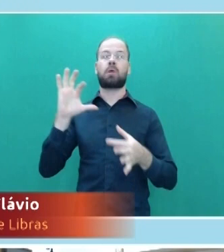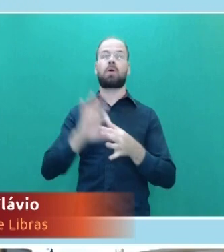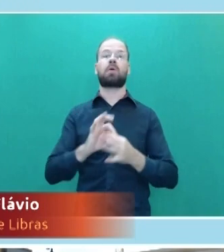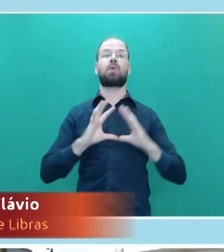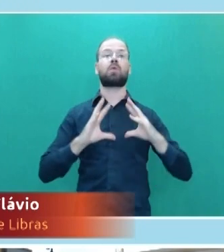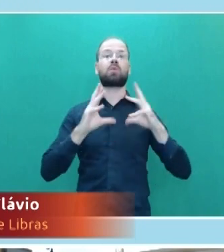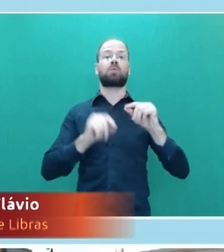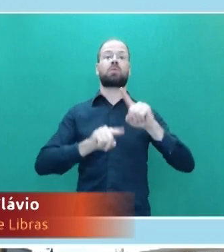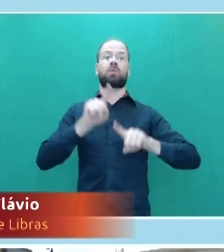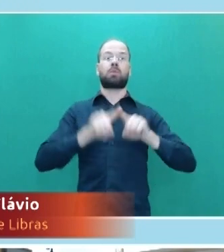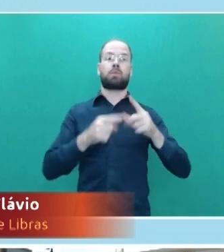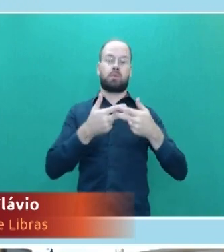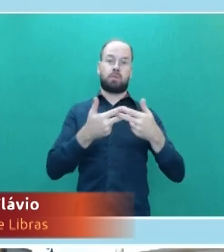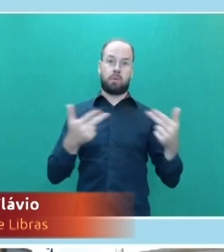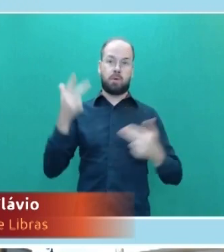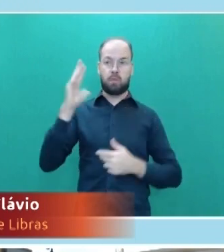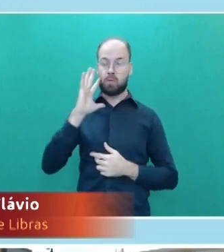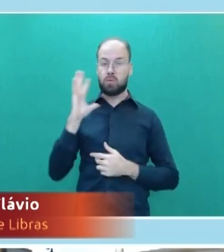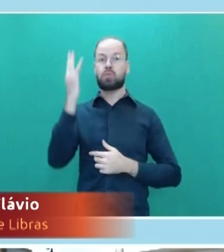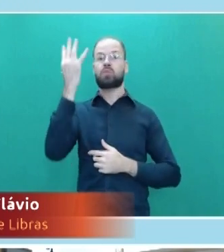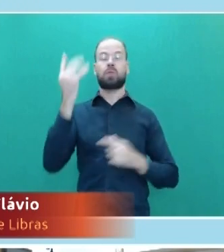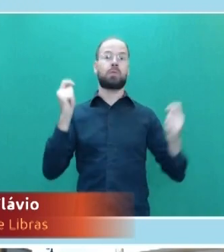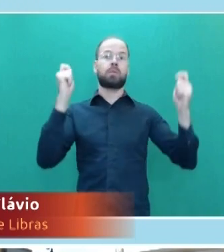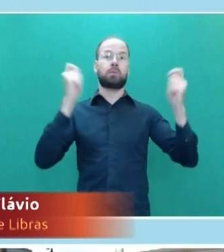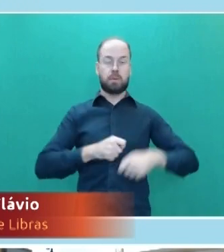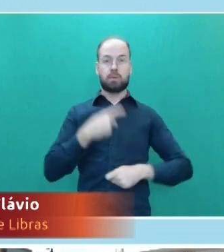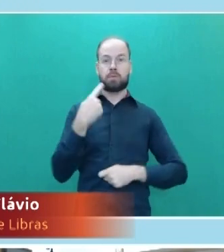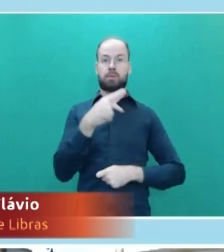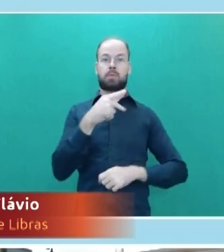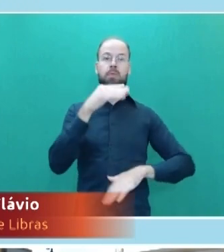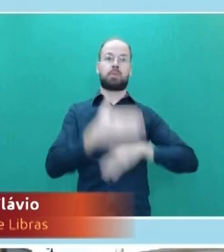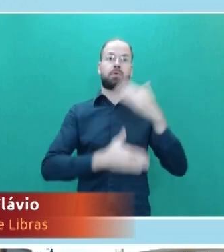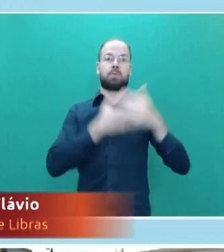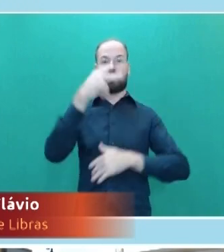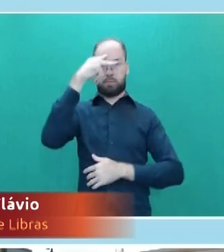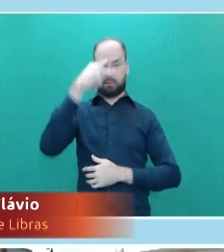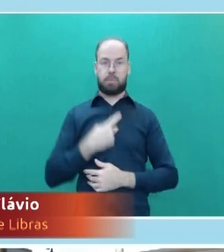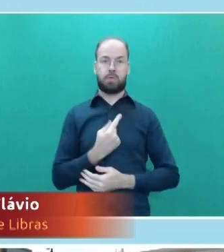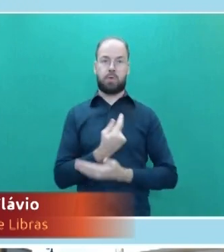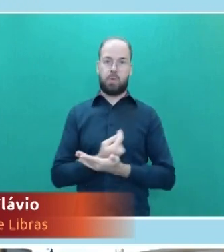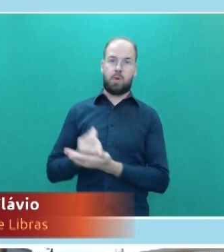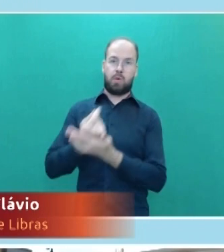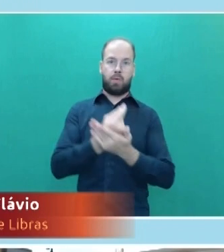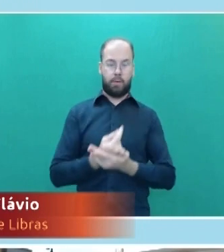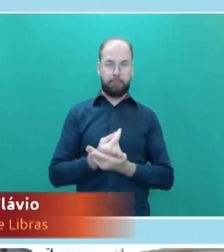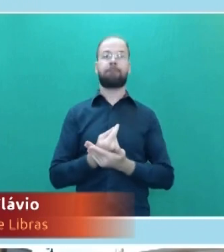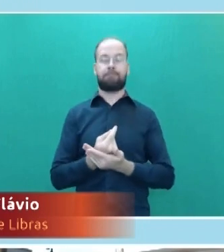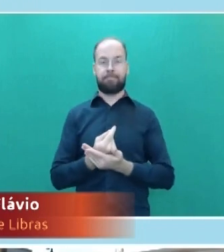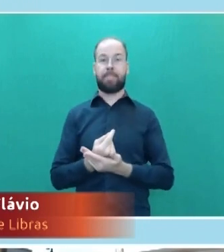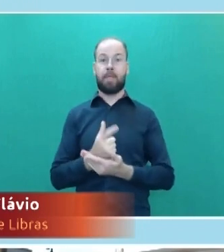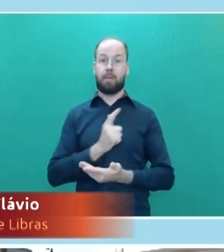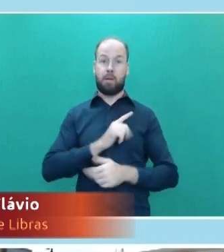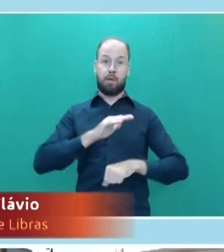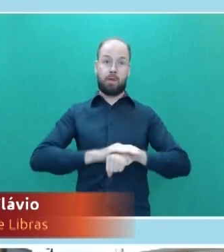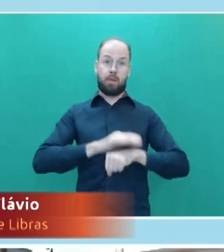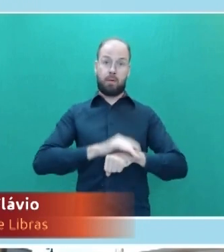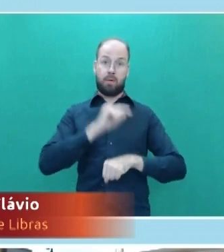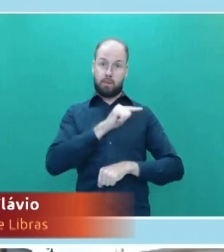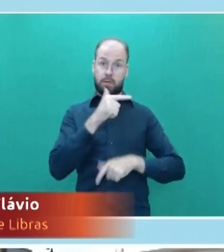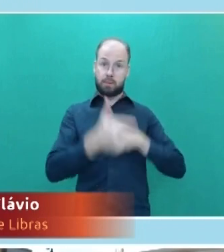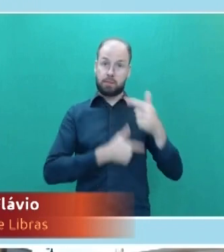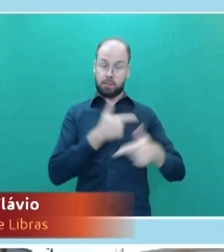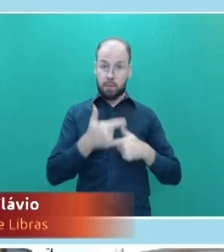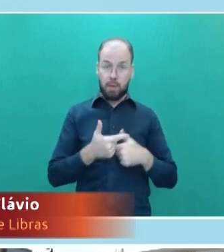e soluções possíveis do seu desenvolvimento pessoal e econômico. Só cabe ao trabalhador, ele só